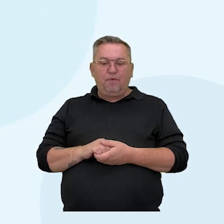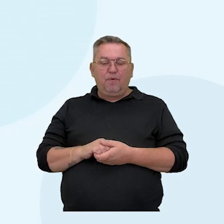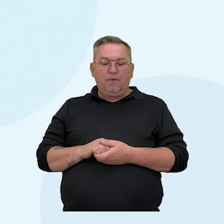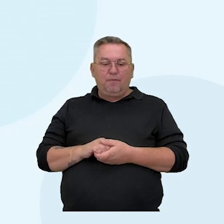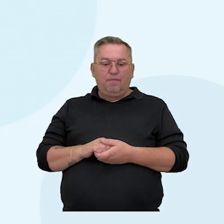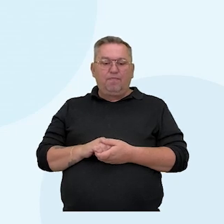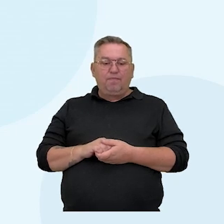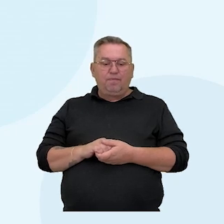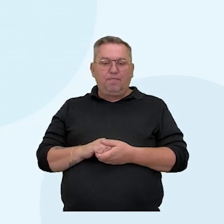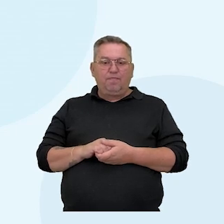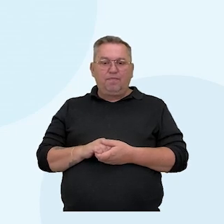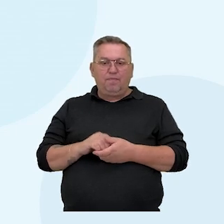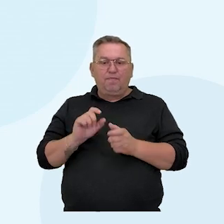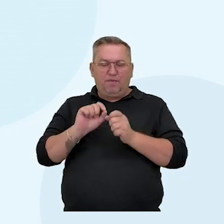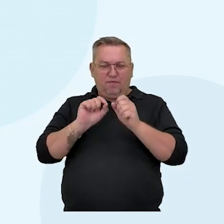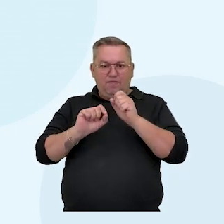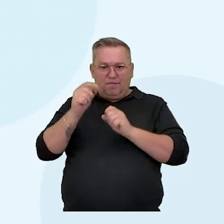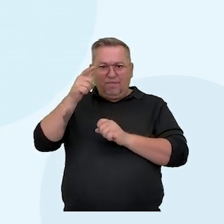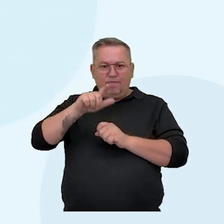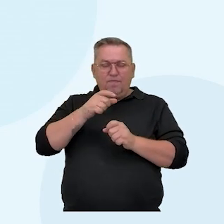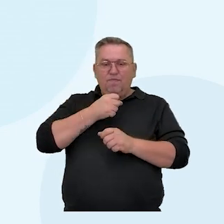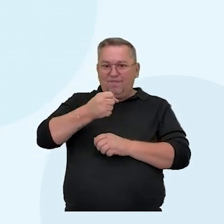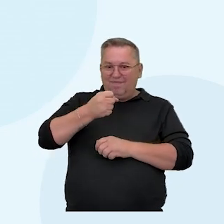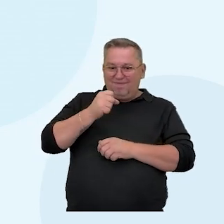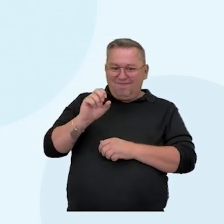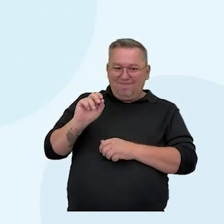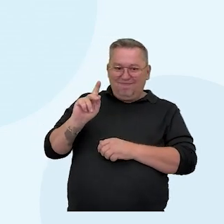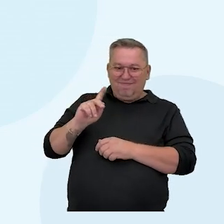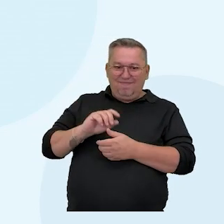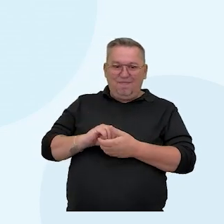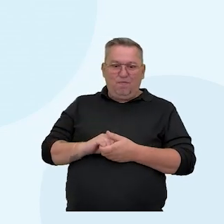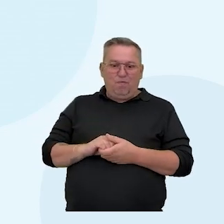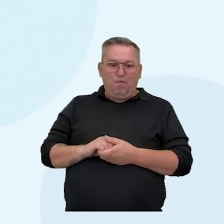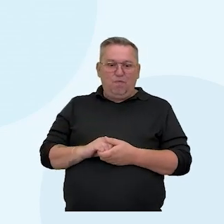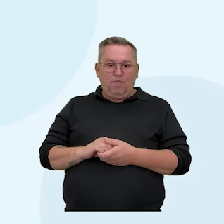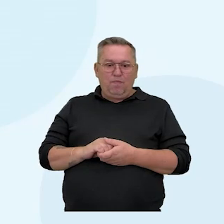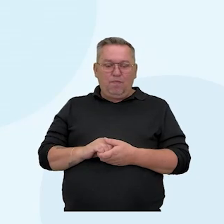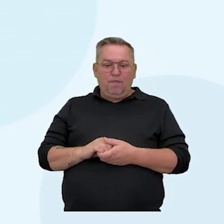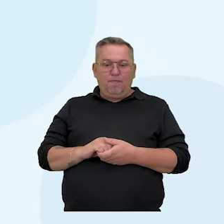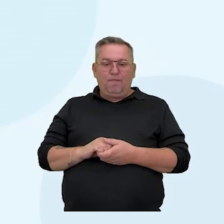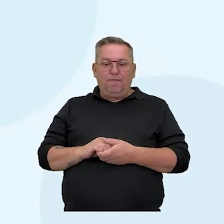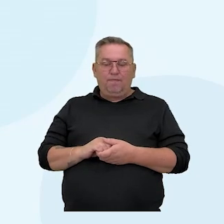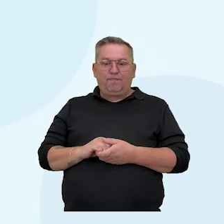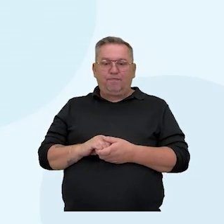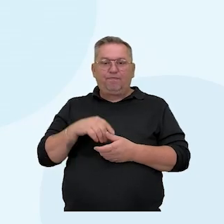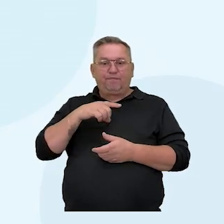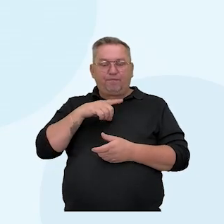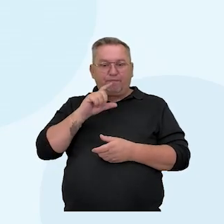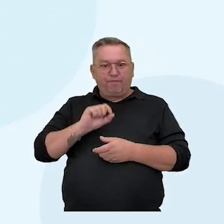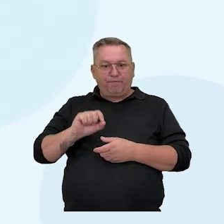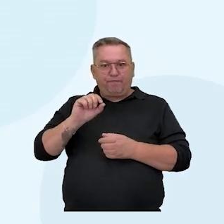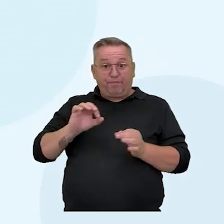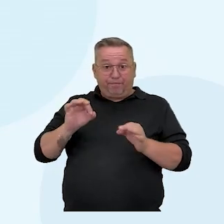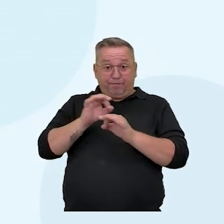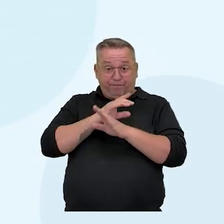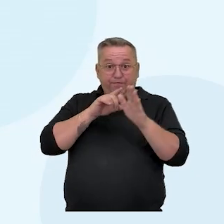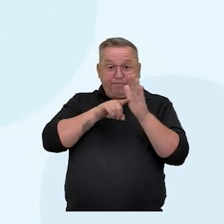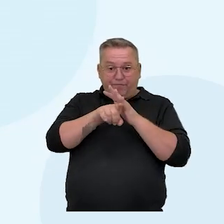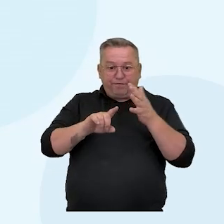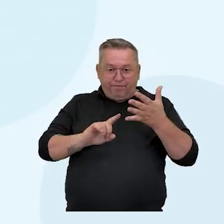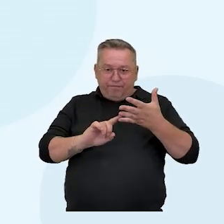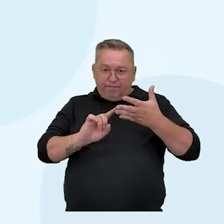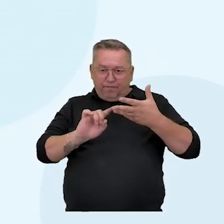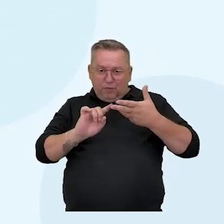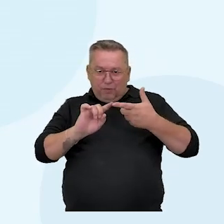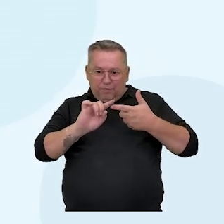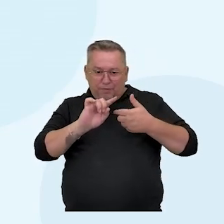gente pode usar aqui para fazer a entrevista, certo? E aí, a gente vai, então, a gente terminou aqui as questões, né, para vocês